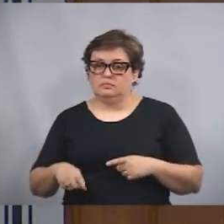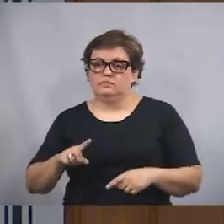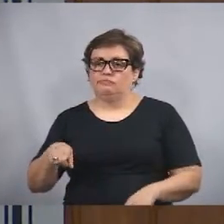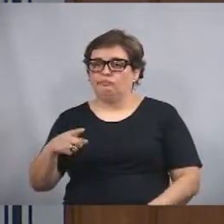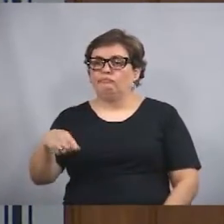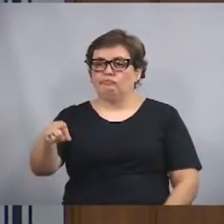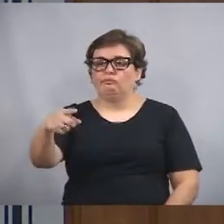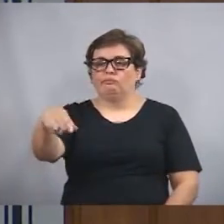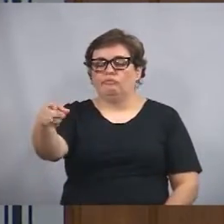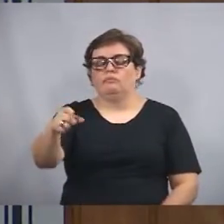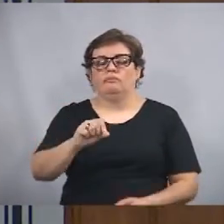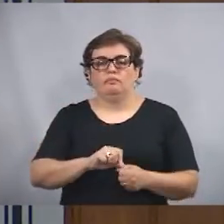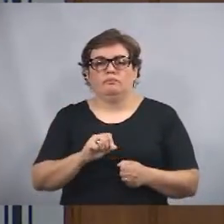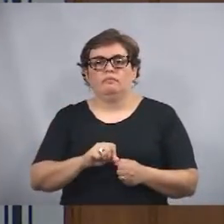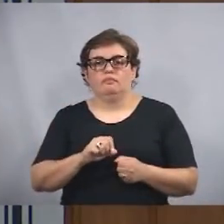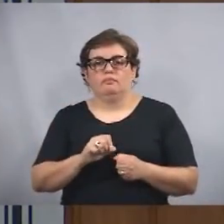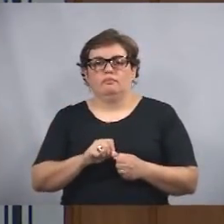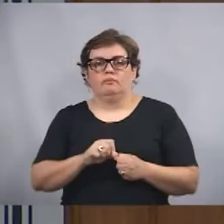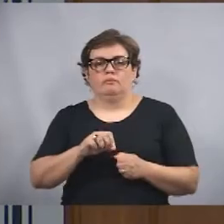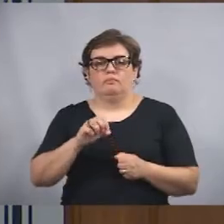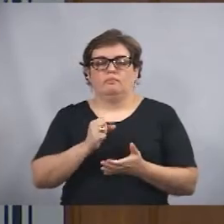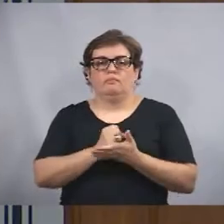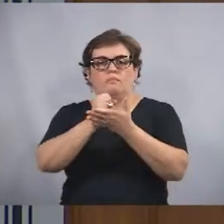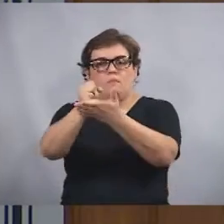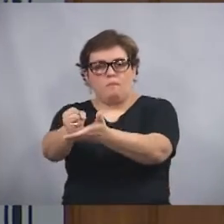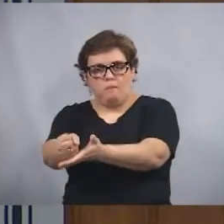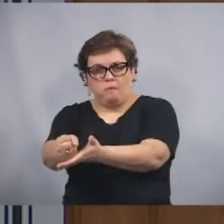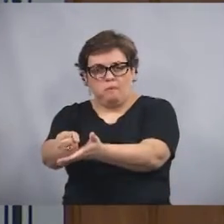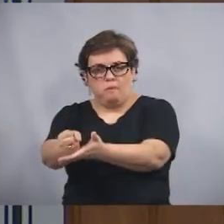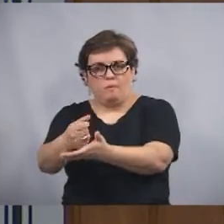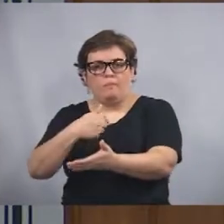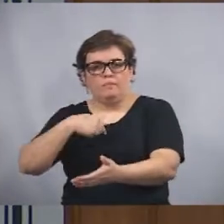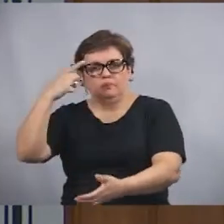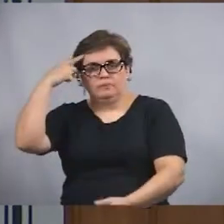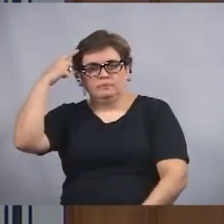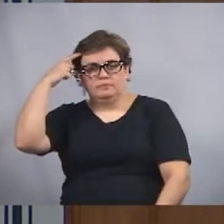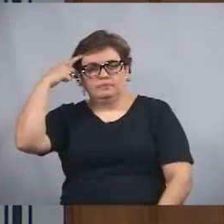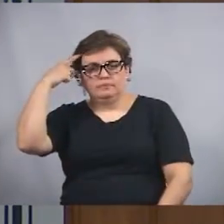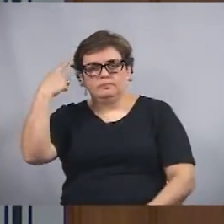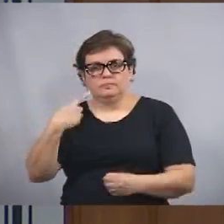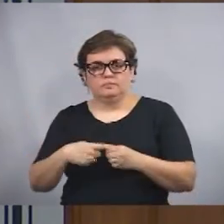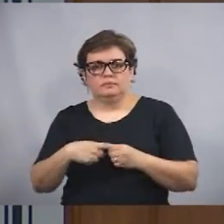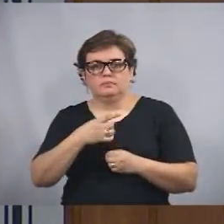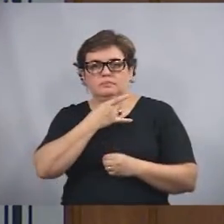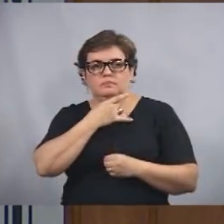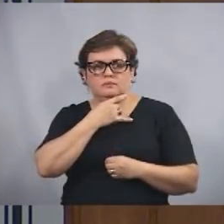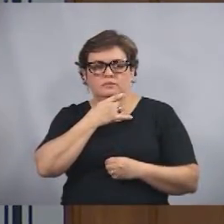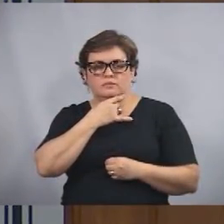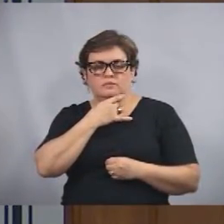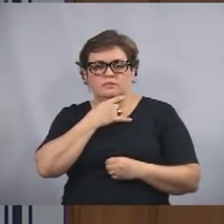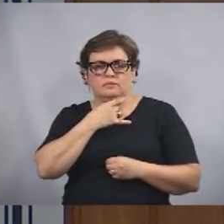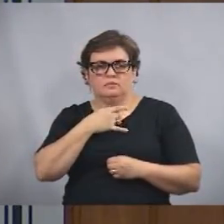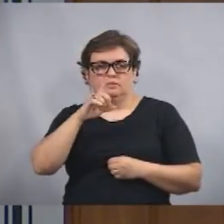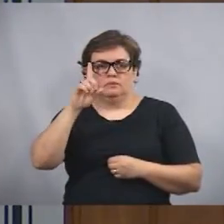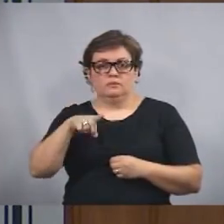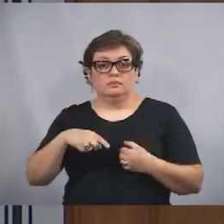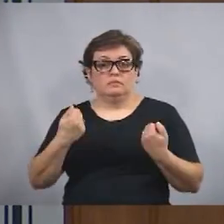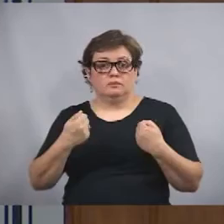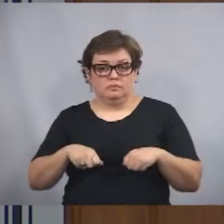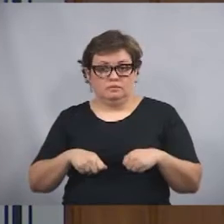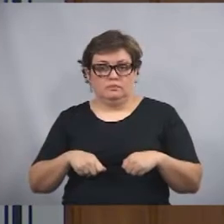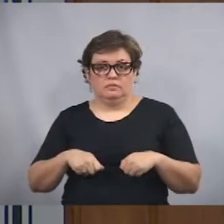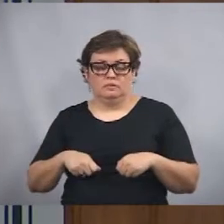eternamente fazendo transbordo eu acho que Marília até pela pela sua citação Regional ela é